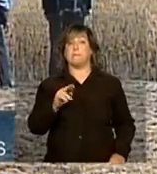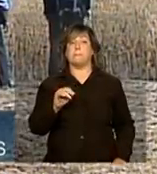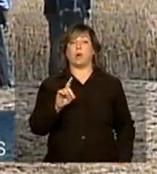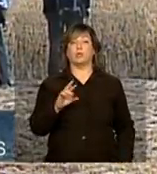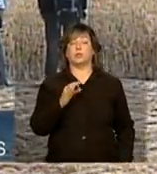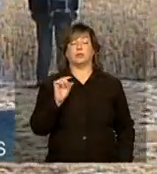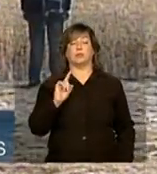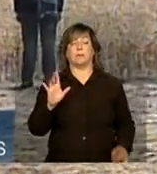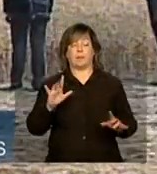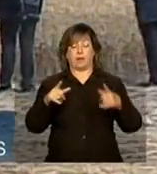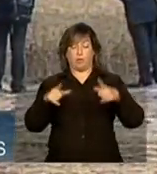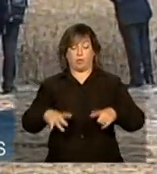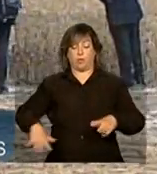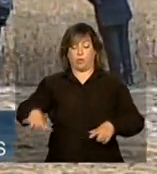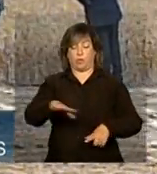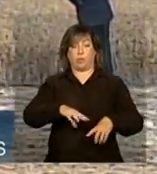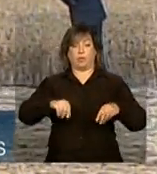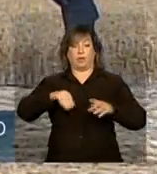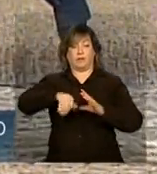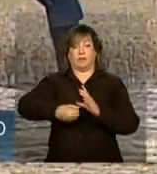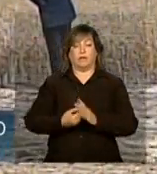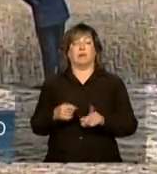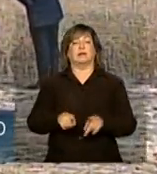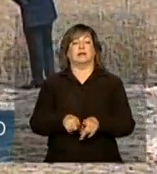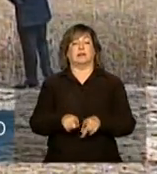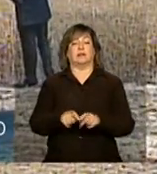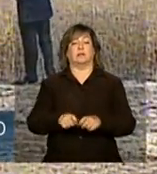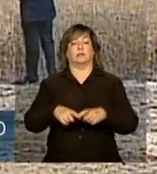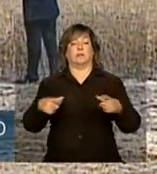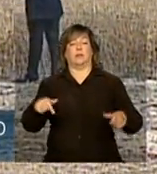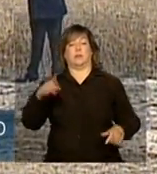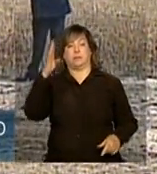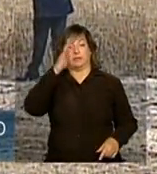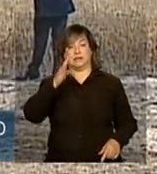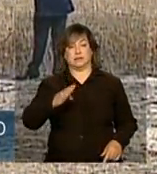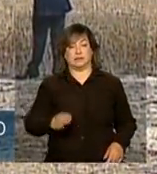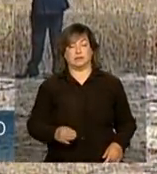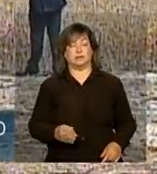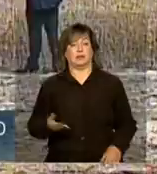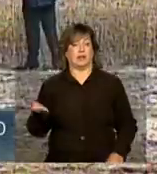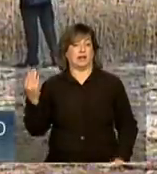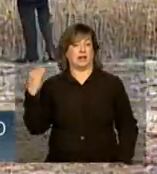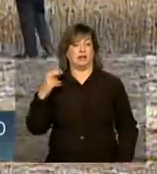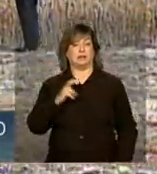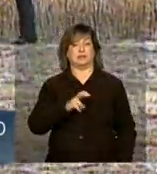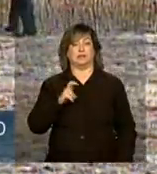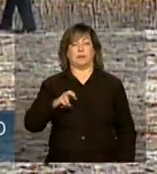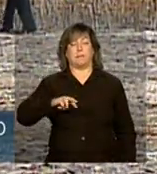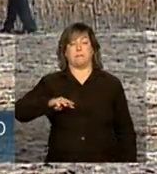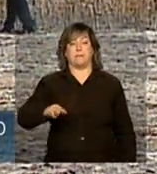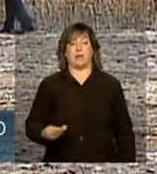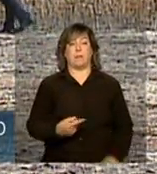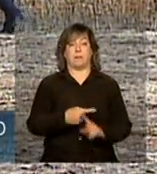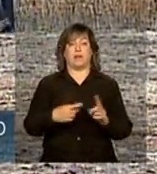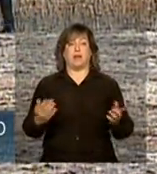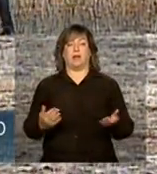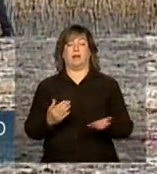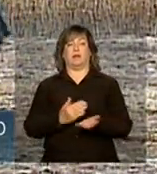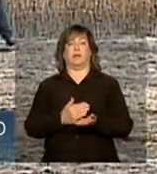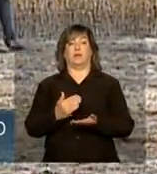área plantada também aumentou no Brasil passou aí de 55 milhões meio passou aí